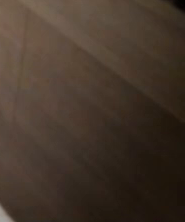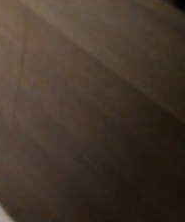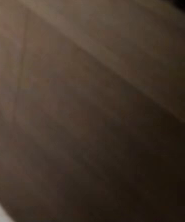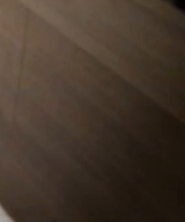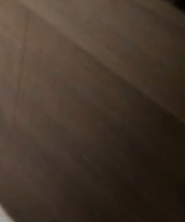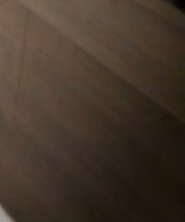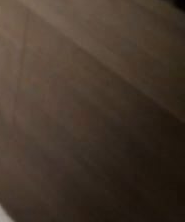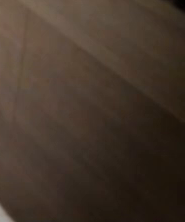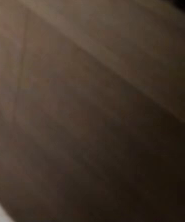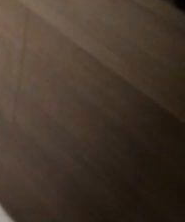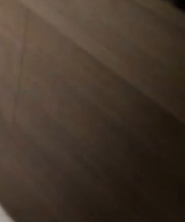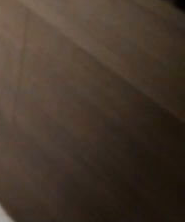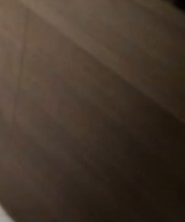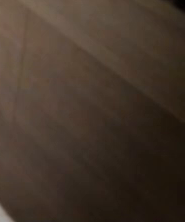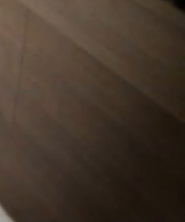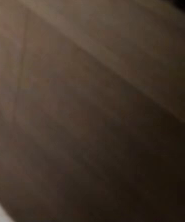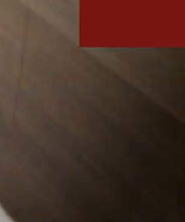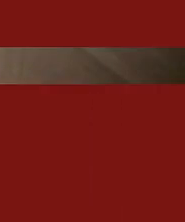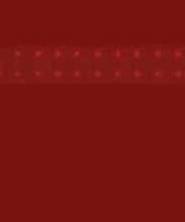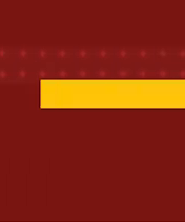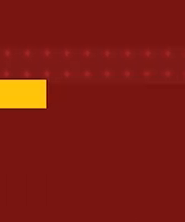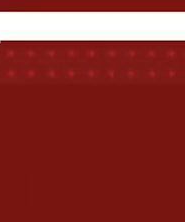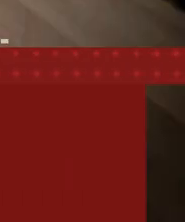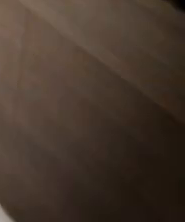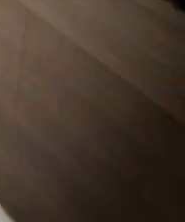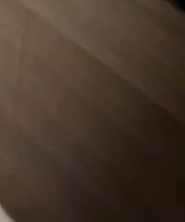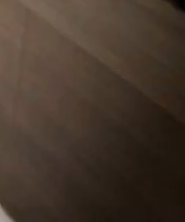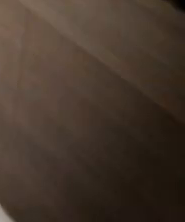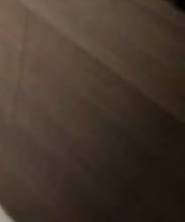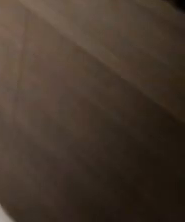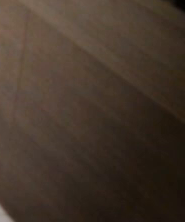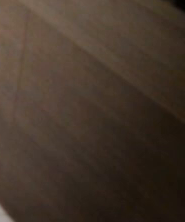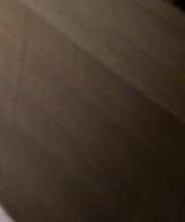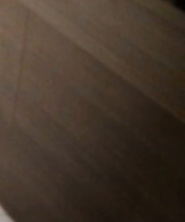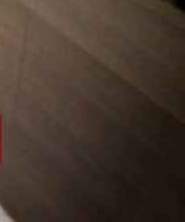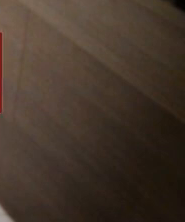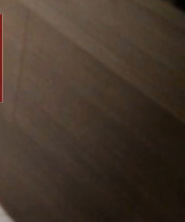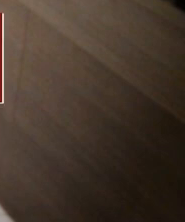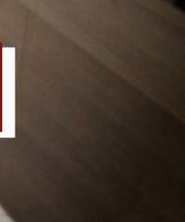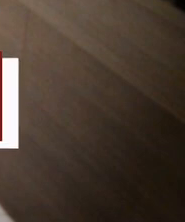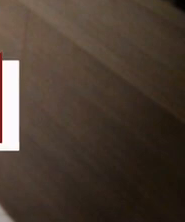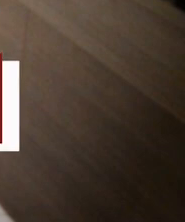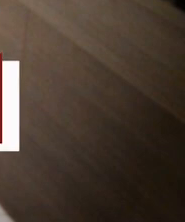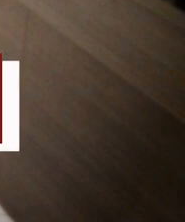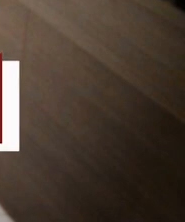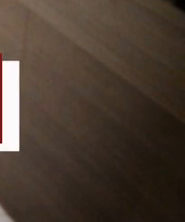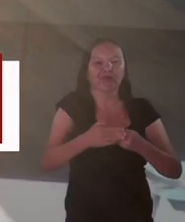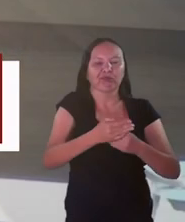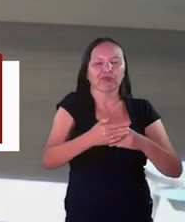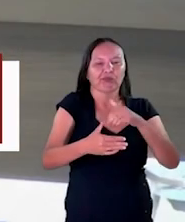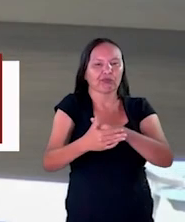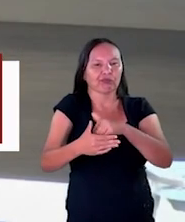de coaching não é enquadrada como atividade docente. O conselheiro Antônio Edílio apresentou proposta